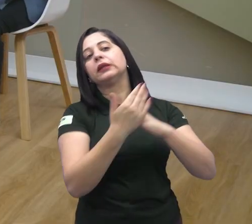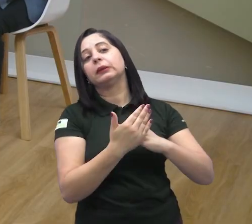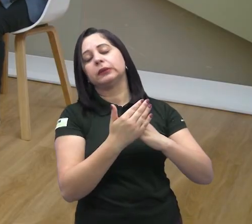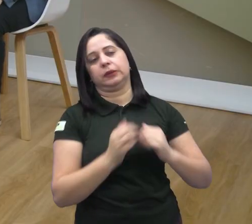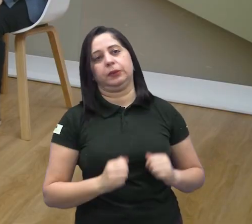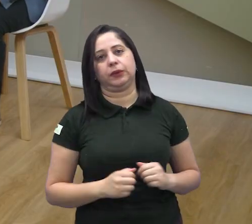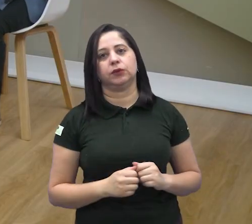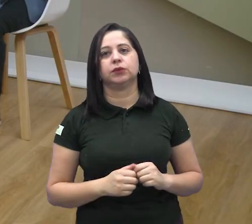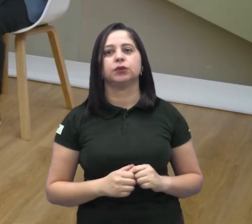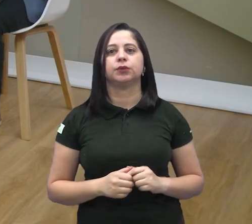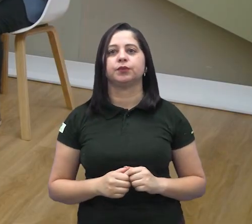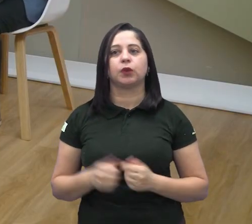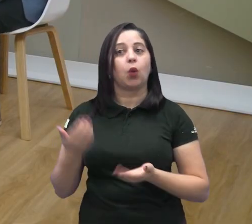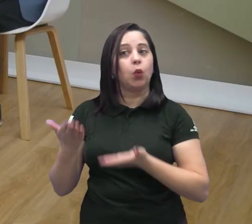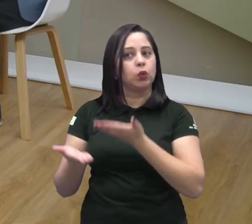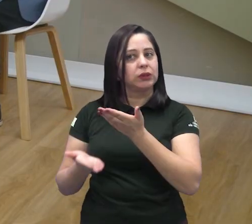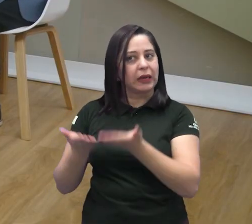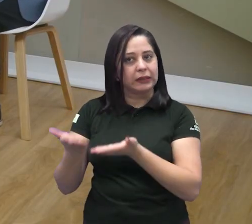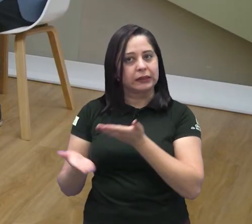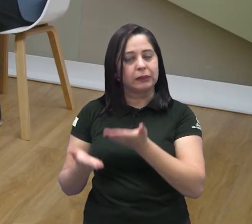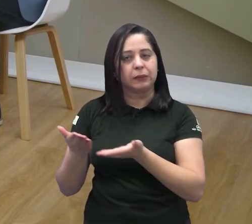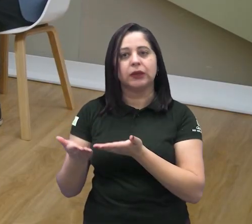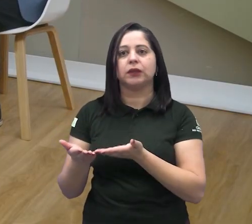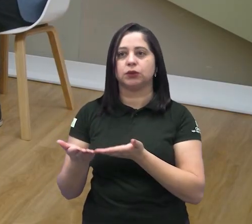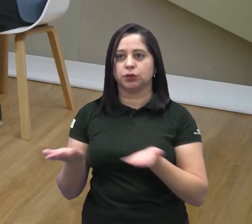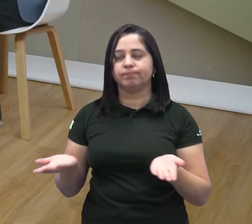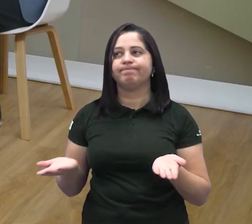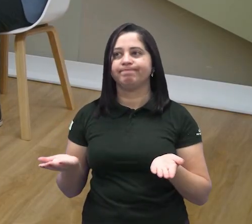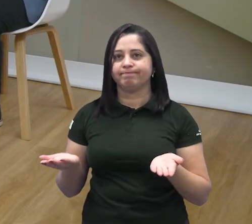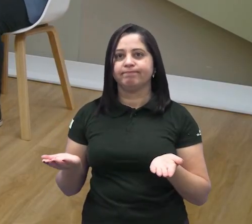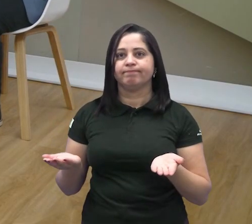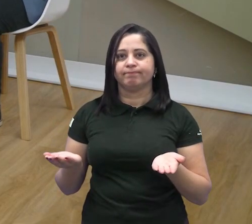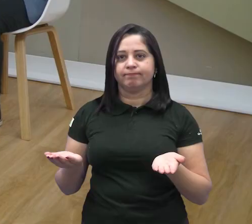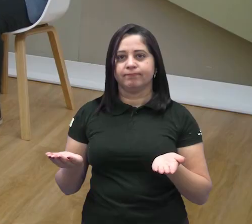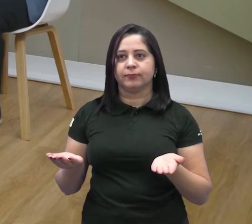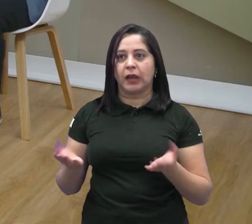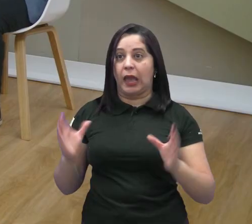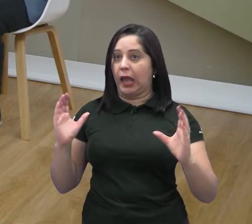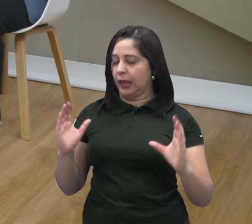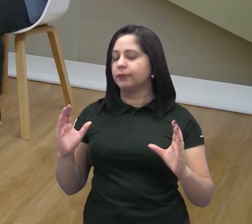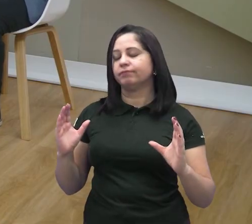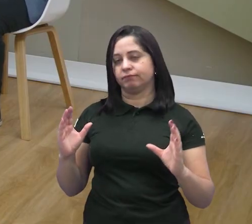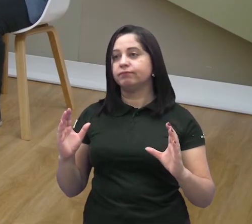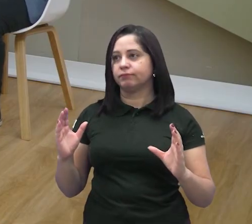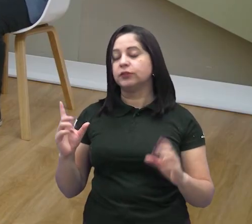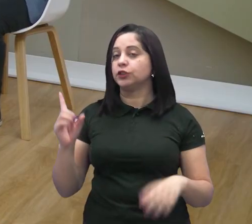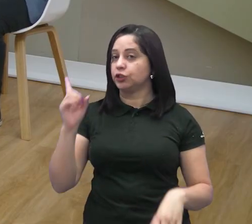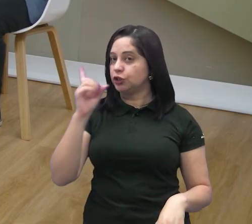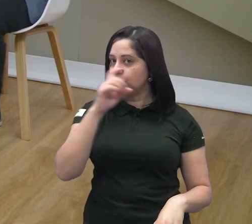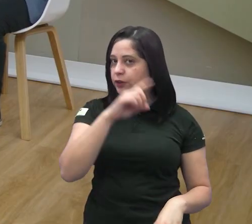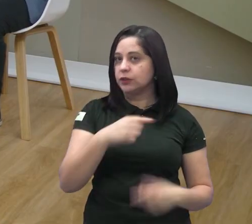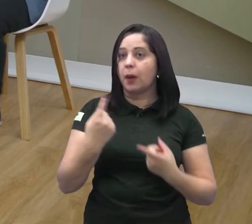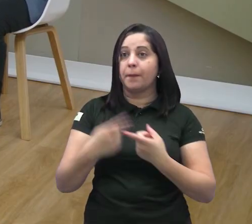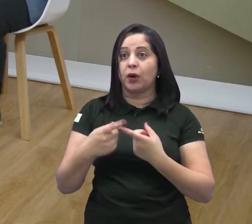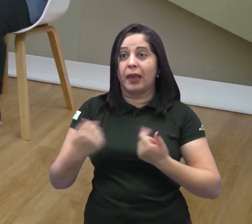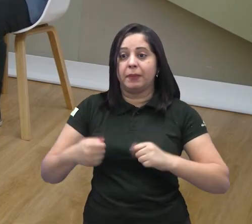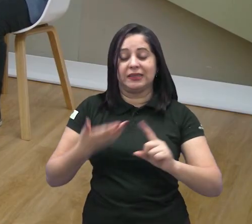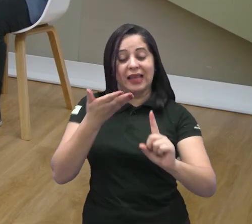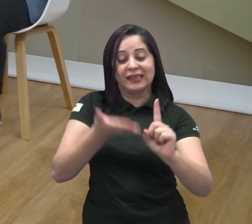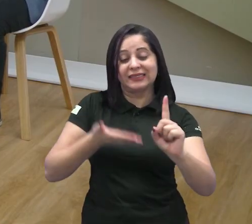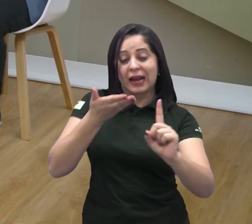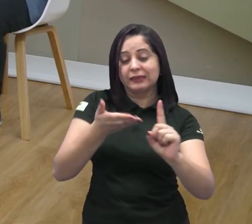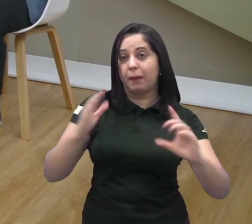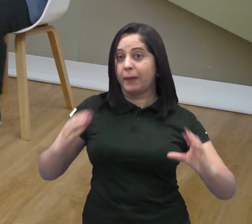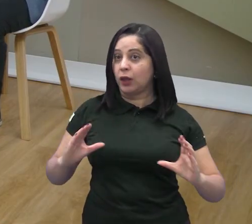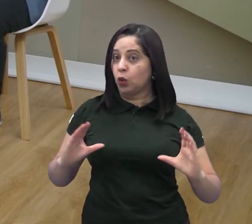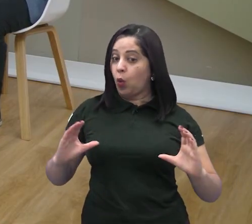tratamento que podem ajudar quando o assunto é bruxismo? Gi, o tratamento é bem, assim, complexo. Na verdade, a gente tem